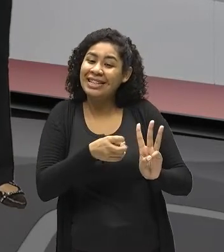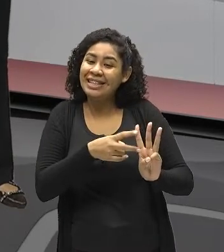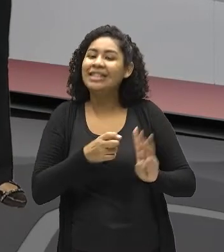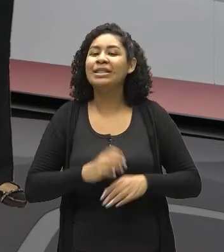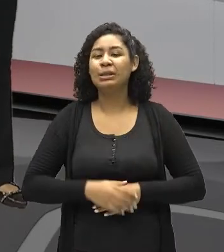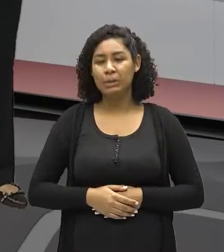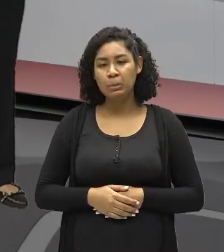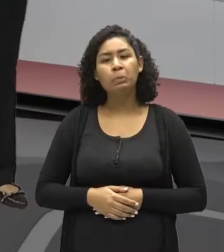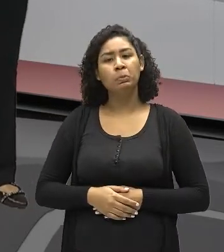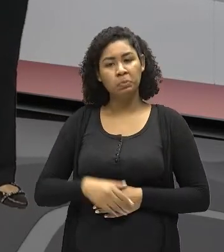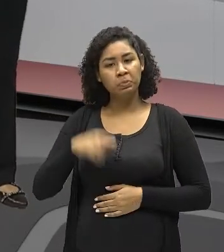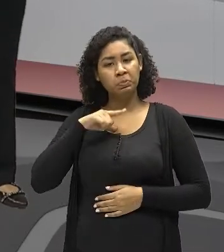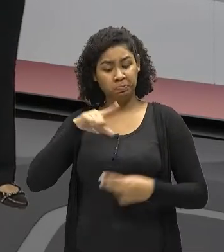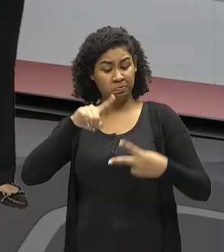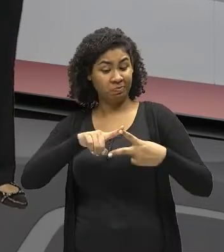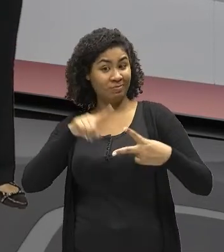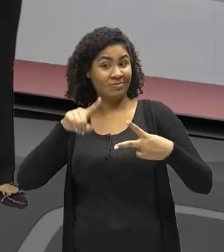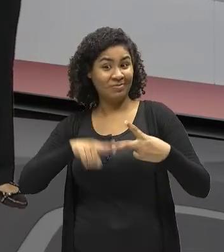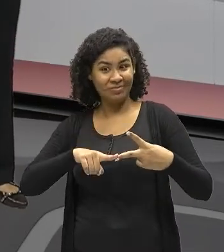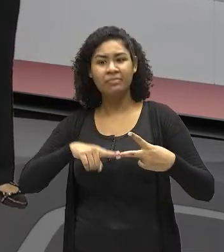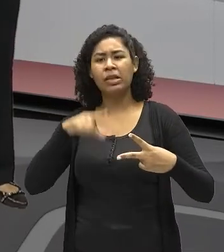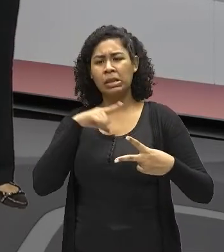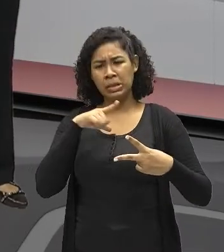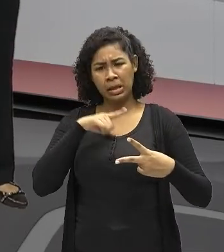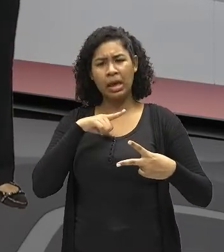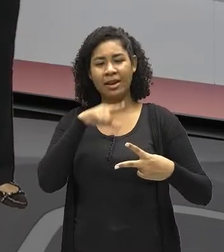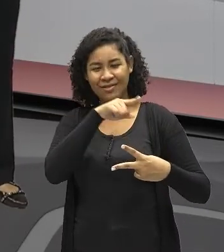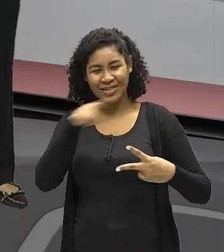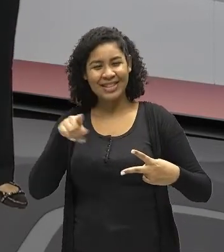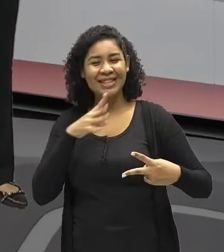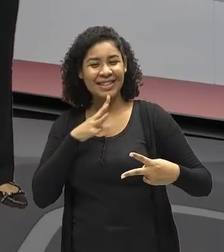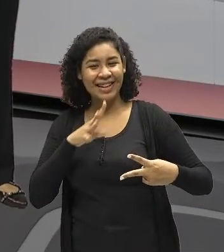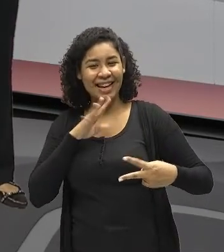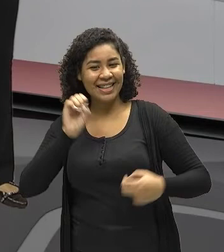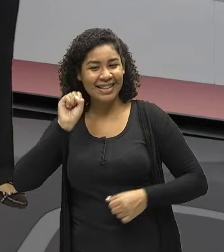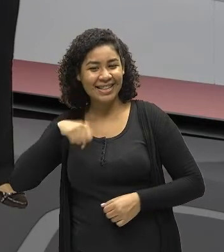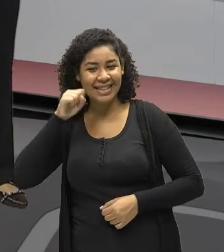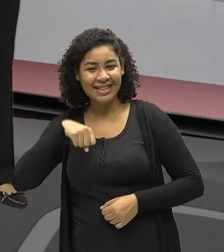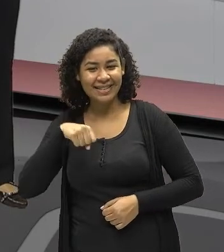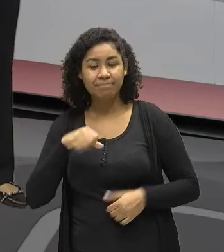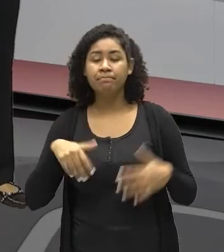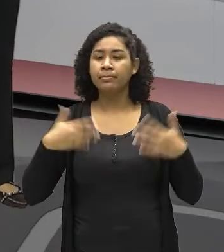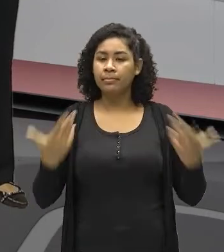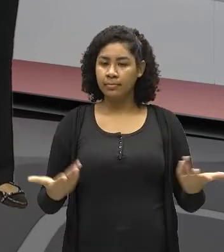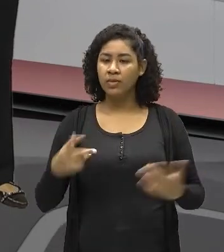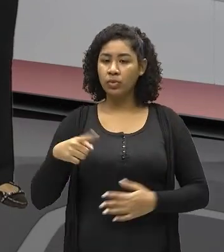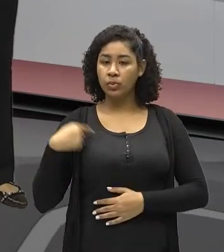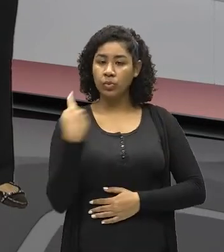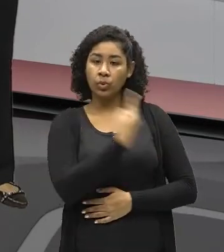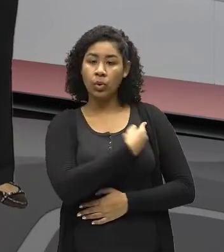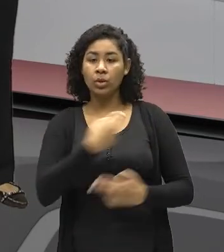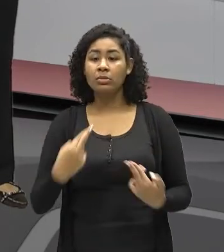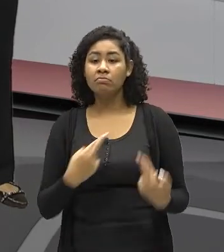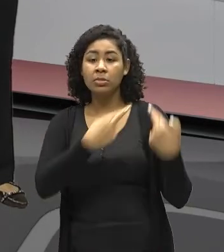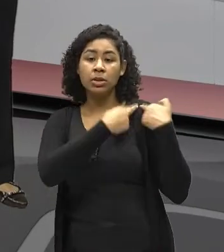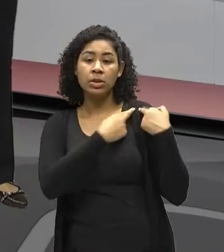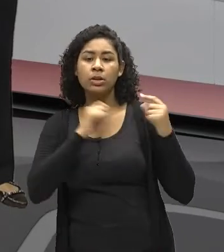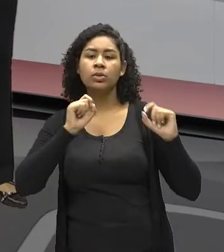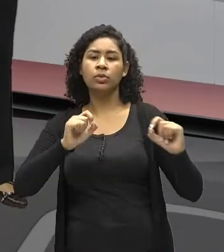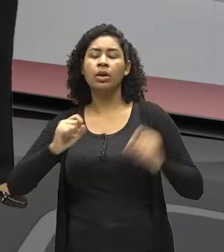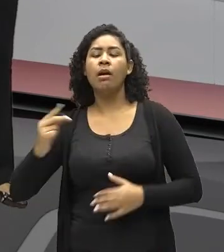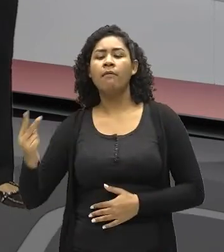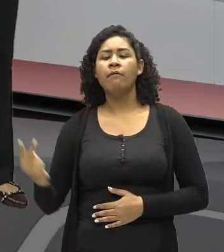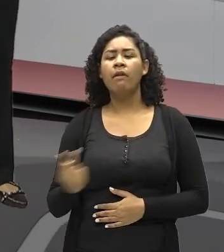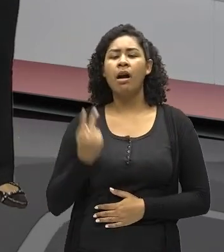tronco tupi como do tronco macrogê. Então, a nossa responsabilidade é dar